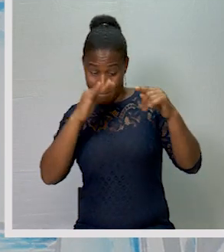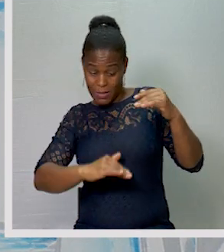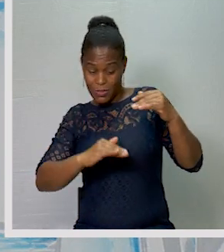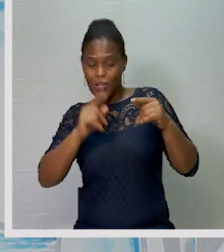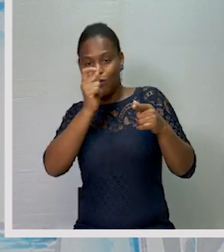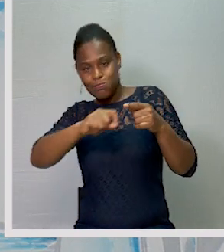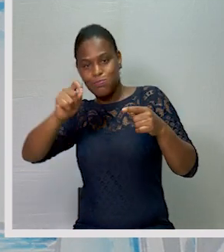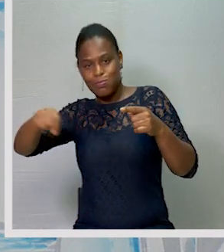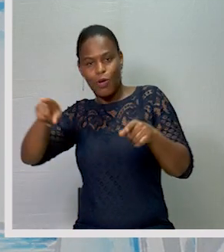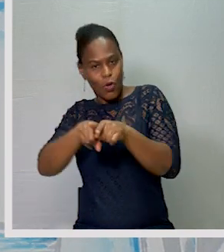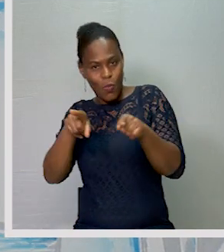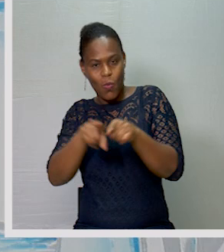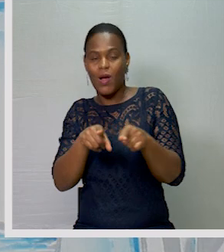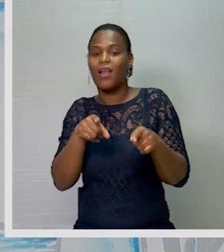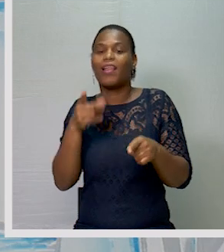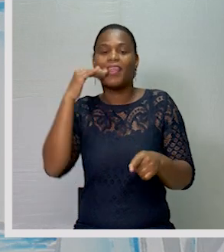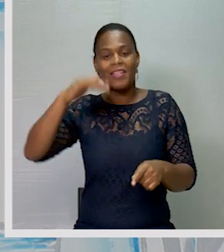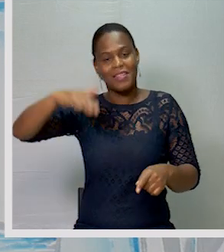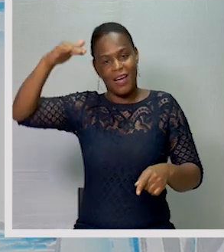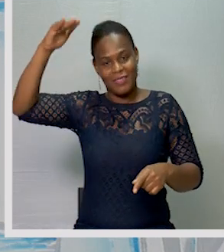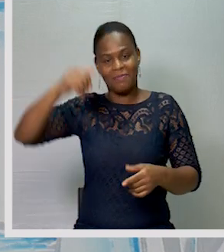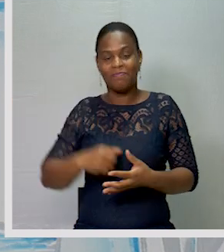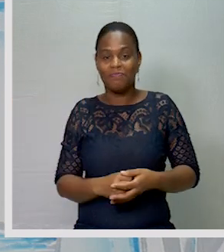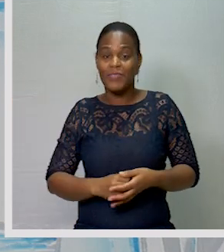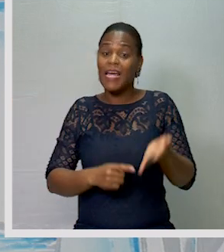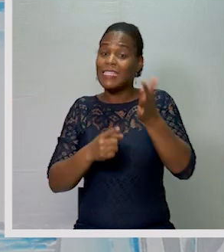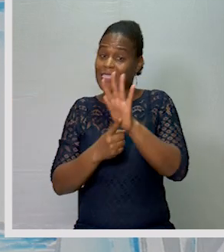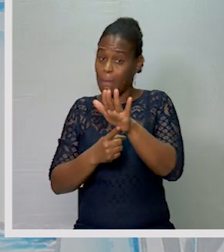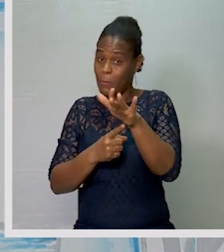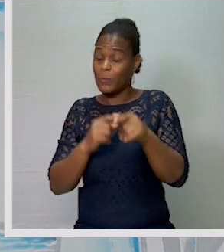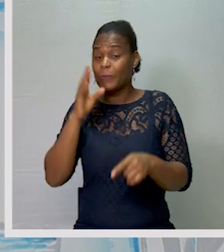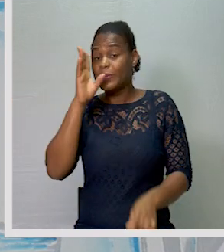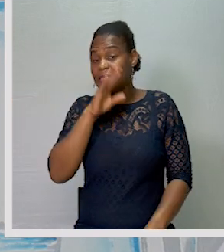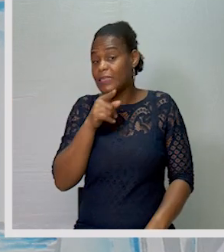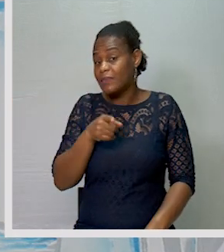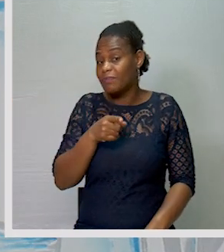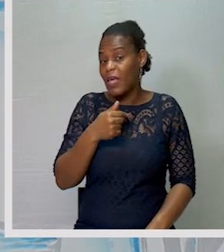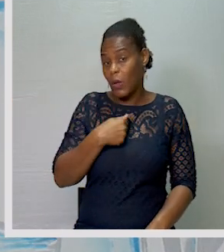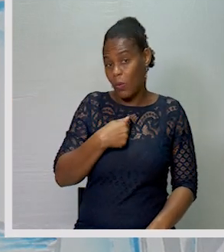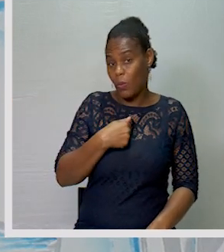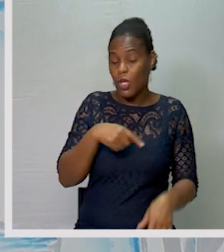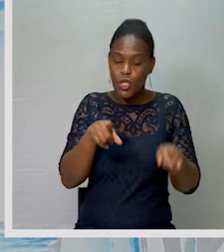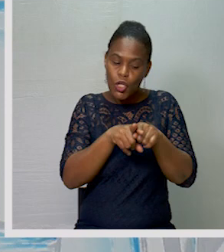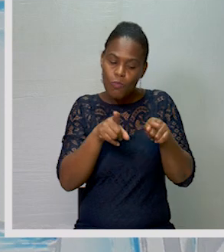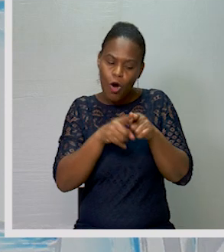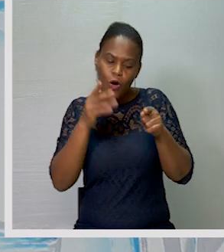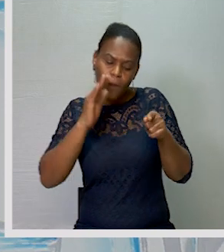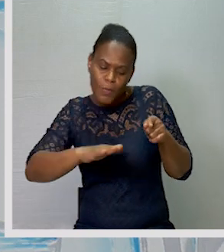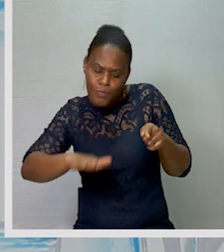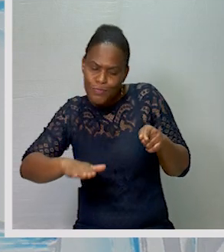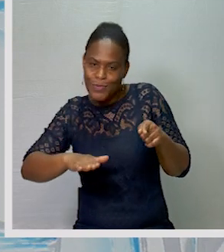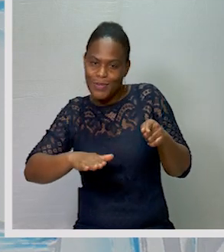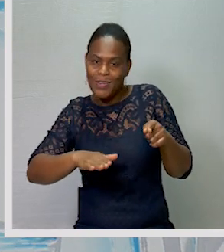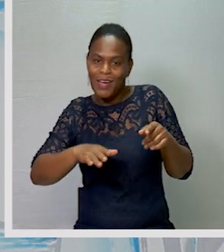embaixo e vão fazer a mesma coisa, de acordo com a idade. Por exemplo, se aqui eu tivesse um